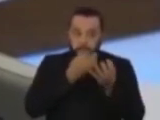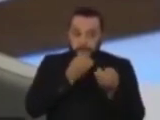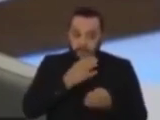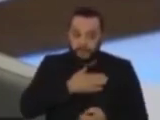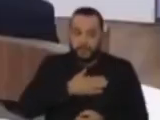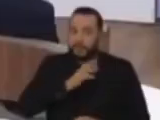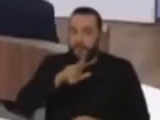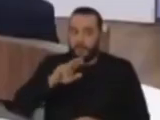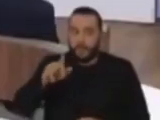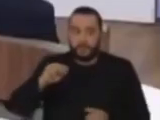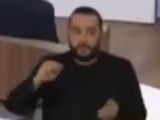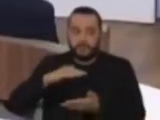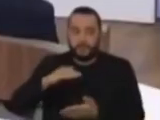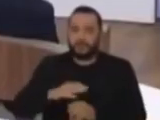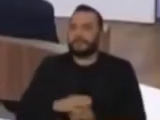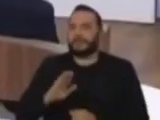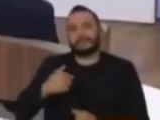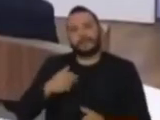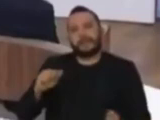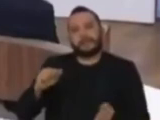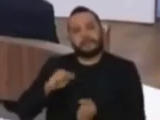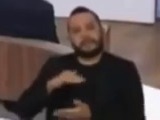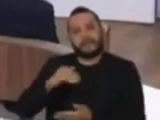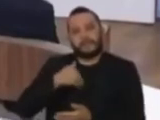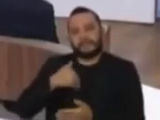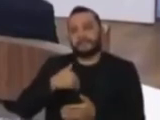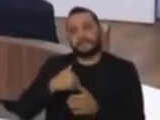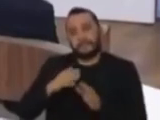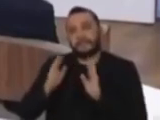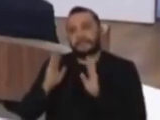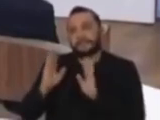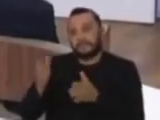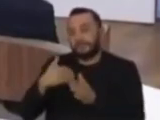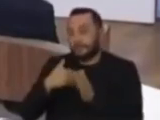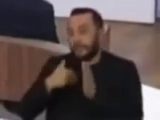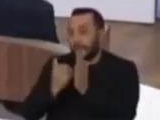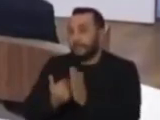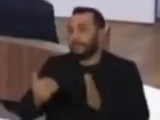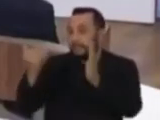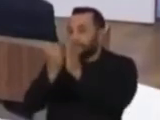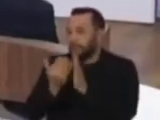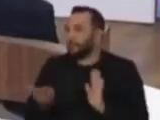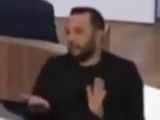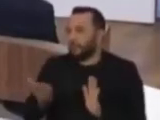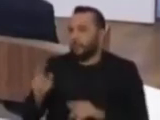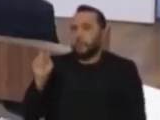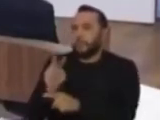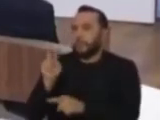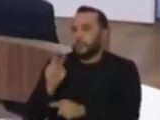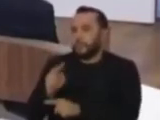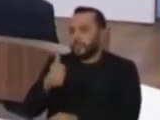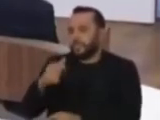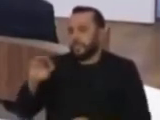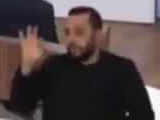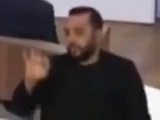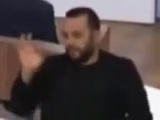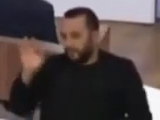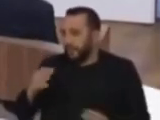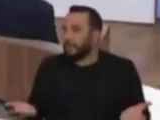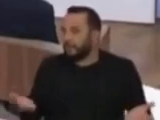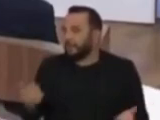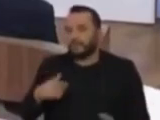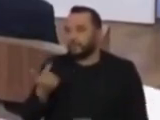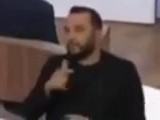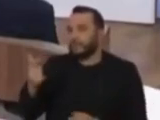nem do governador número da Anvisa extrapolação dos dados do clínico para uma conclusão de que de fato havia uma redução de 100 porcento e